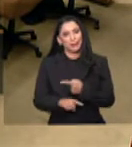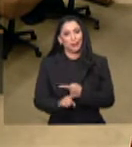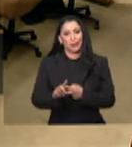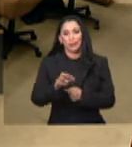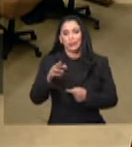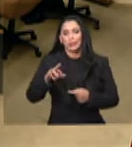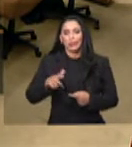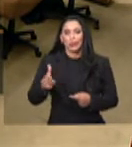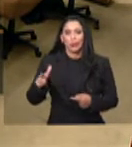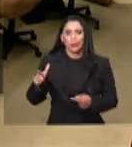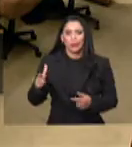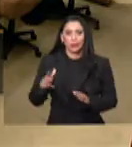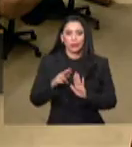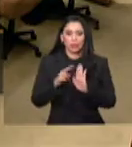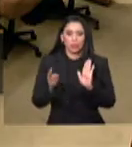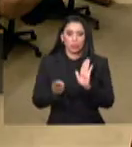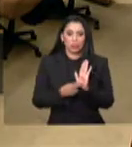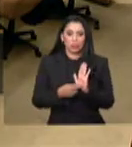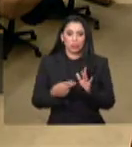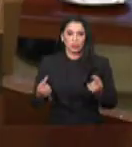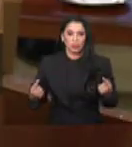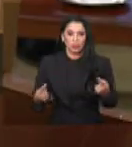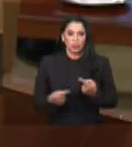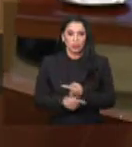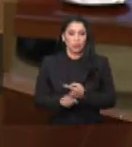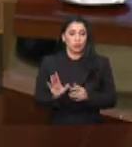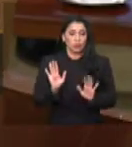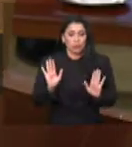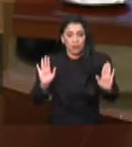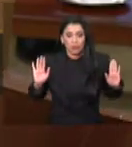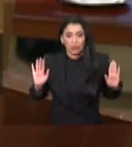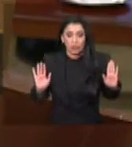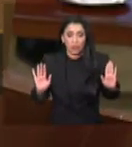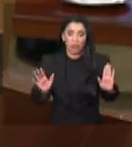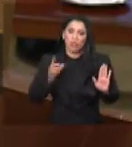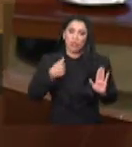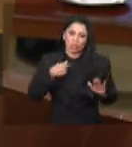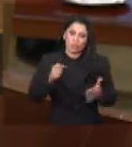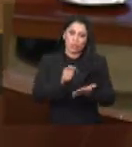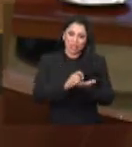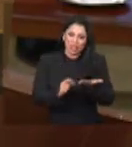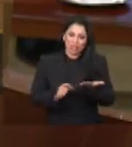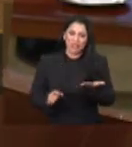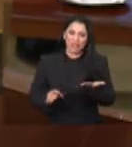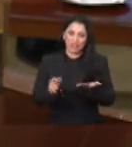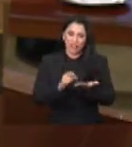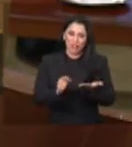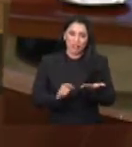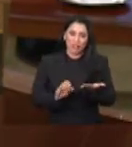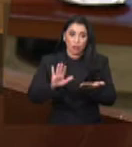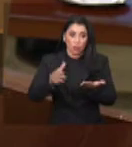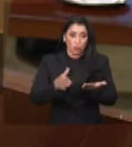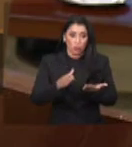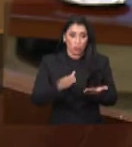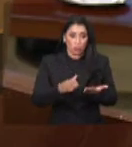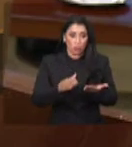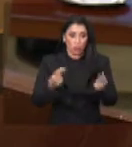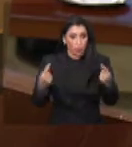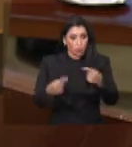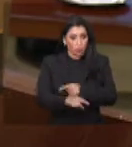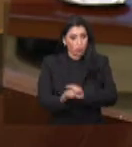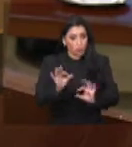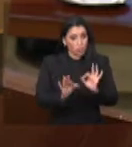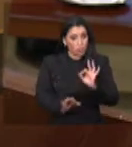a Rigor a controvérsia E aí ela e tanto é que eu já escrevi várias vezes assim Onde se lê controvérsias judicial